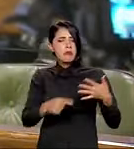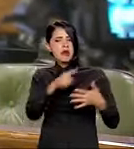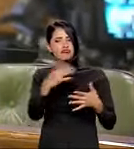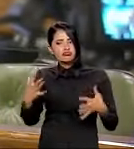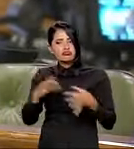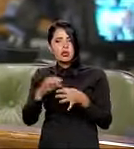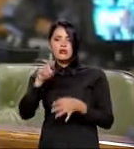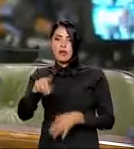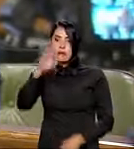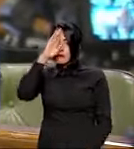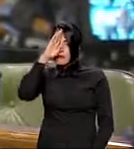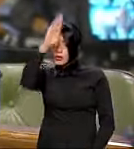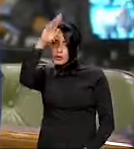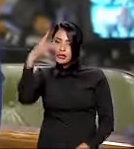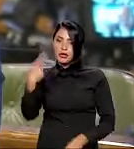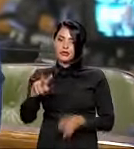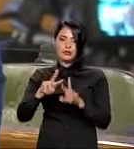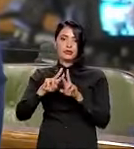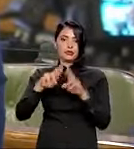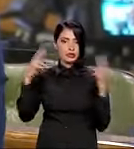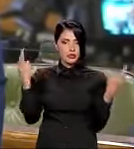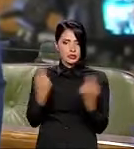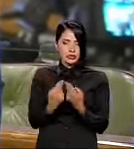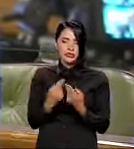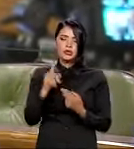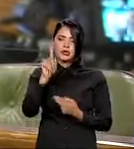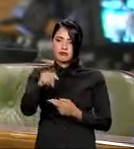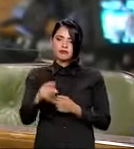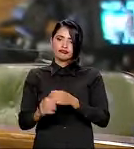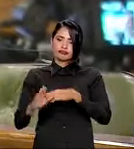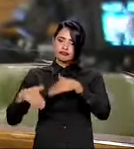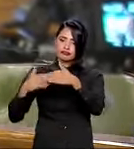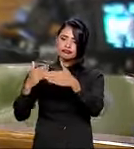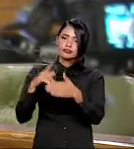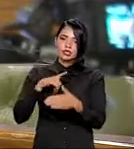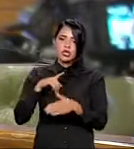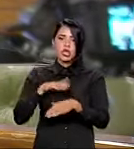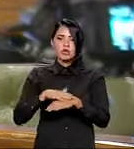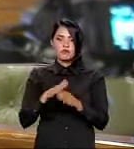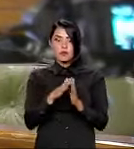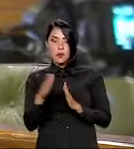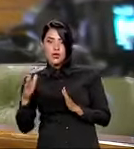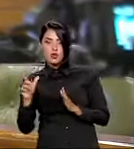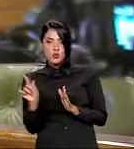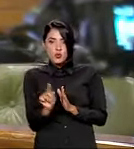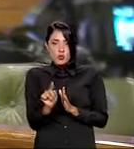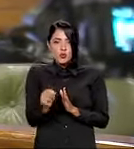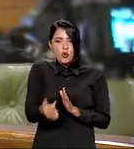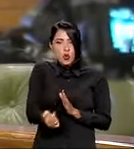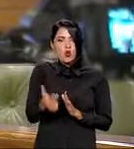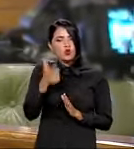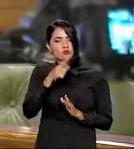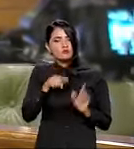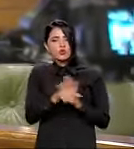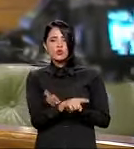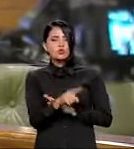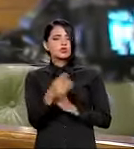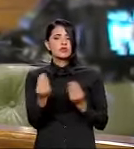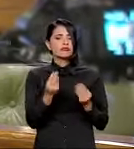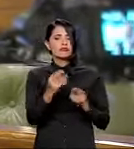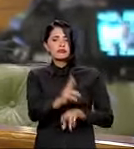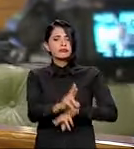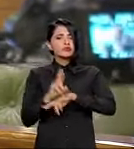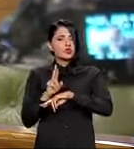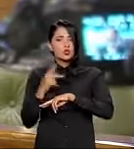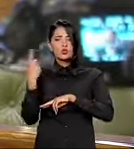como prioritários dessa reunião para ser desenvolvidos em curto prazo e, por fim, perguntar o que foi que